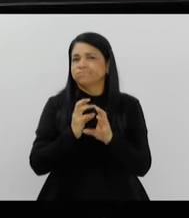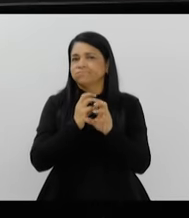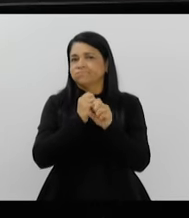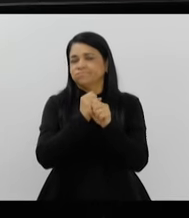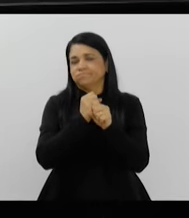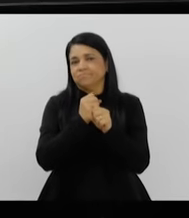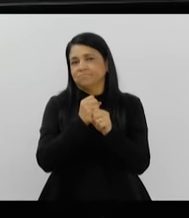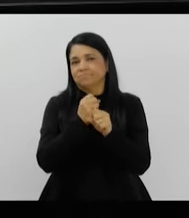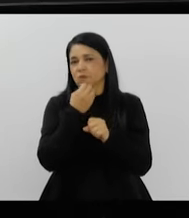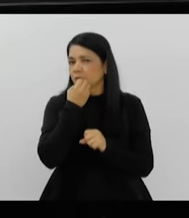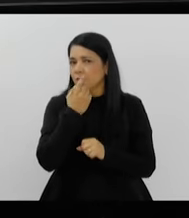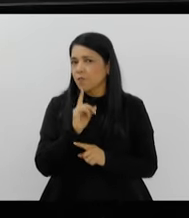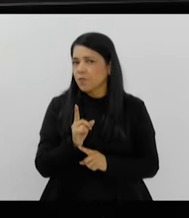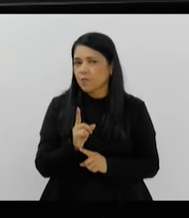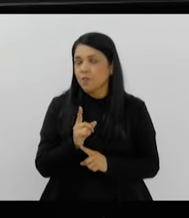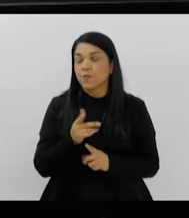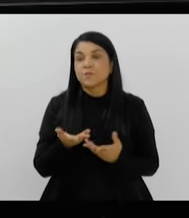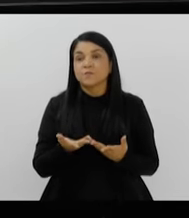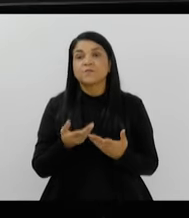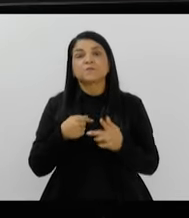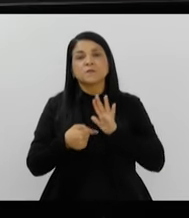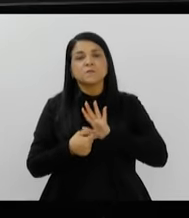Janeiro, mas também nos dá